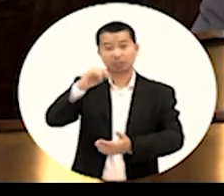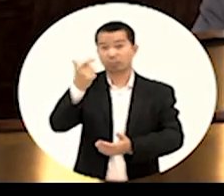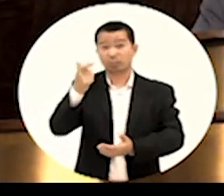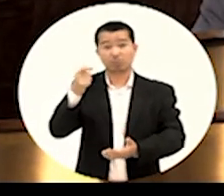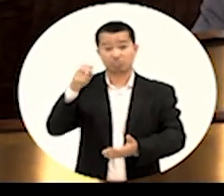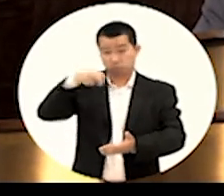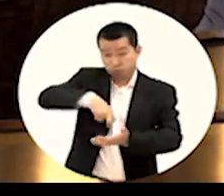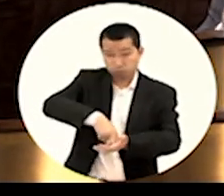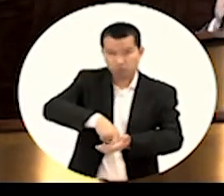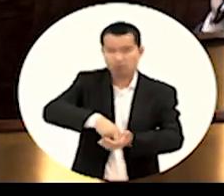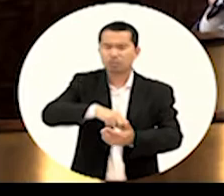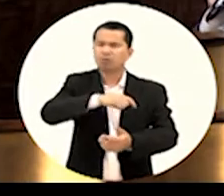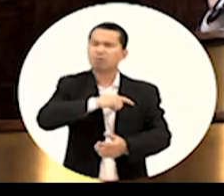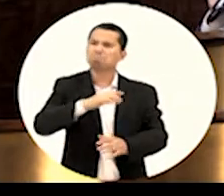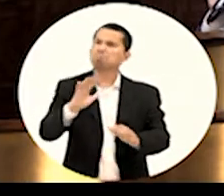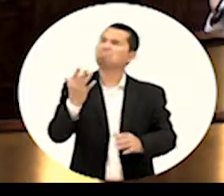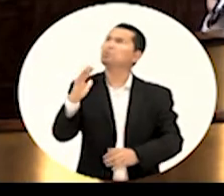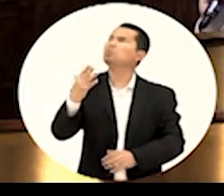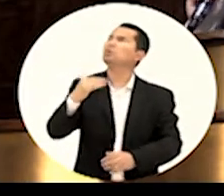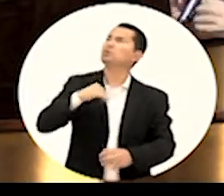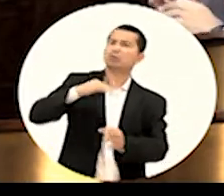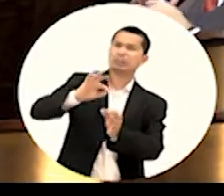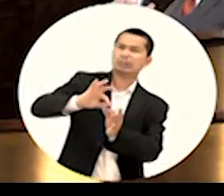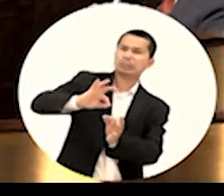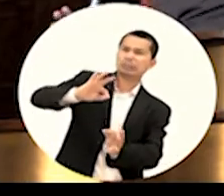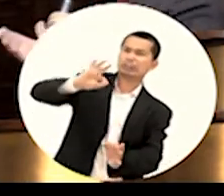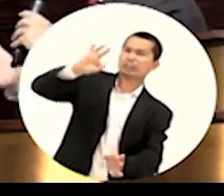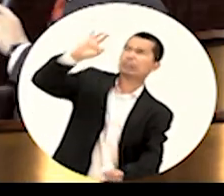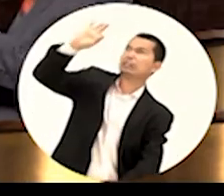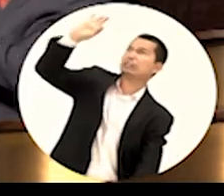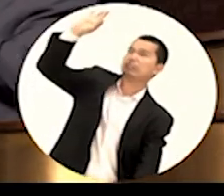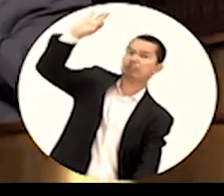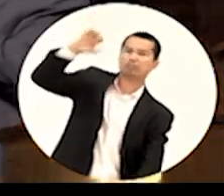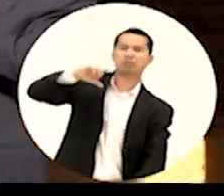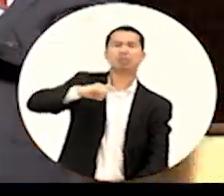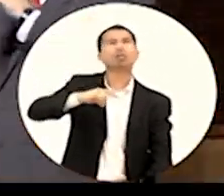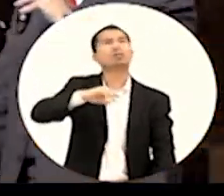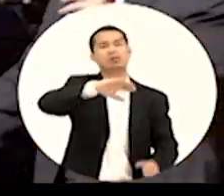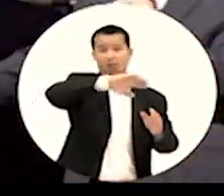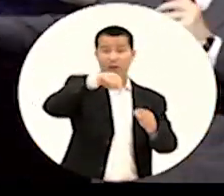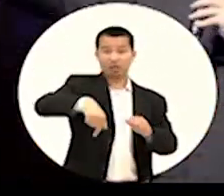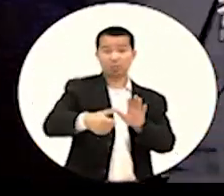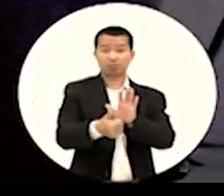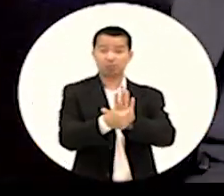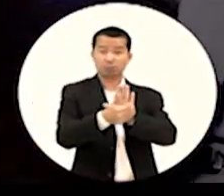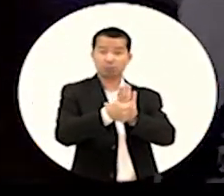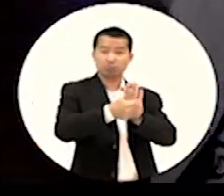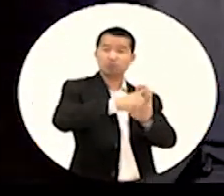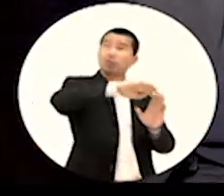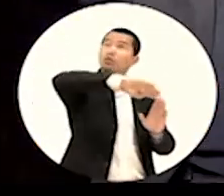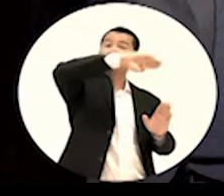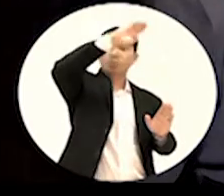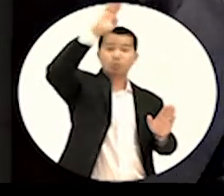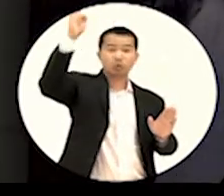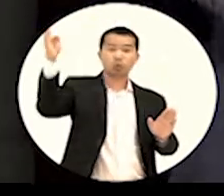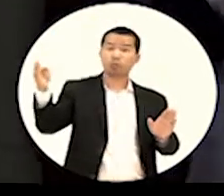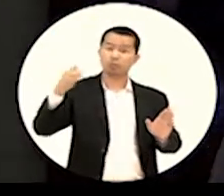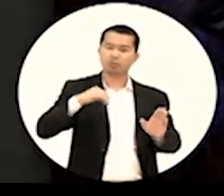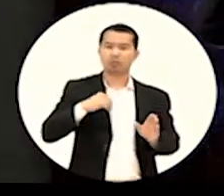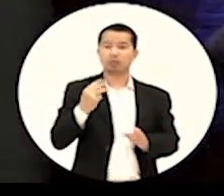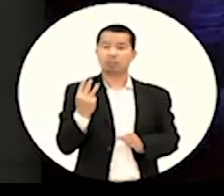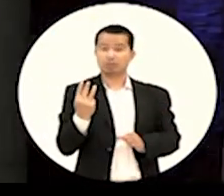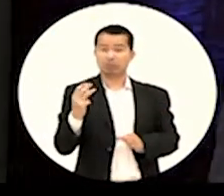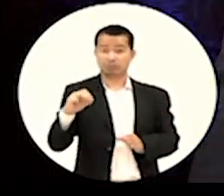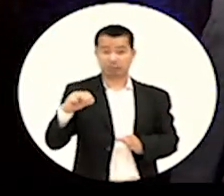morte, de se ajoelharem diante de uma estátua que tenha mais ou menos a altura desse vão central. Esse vão central